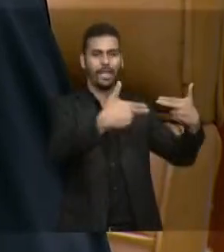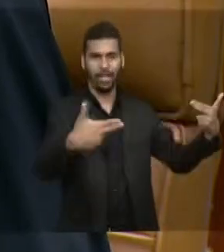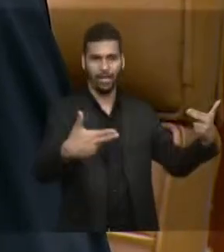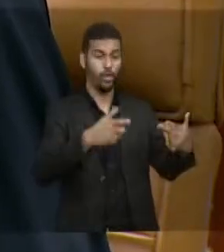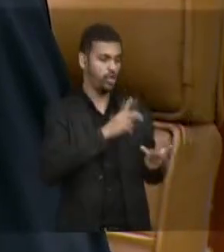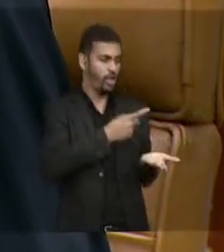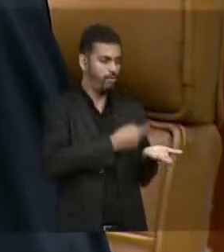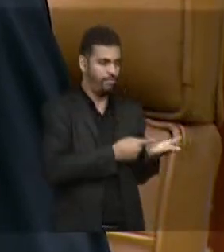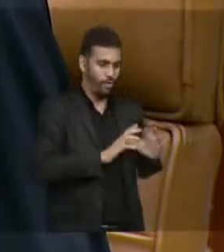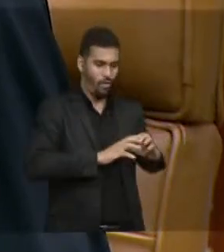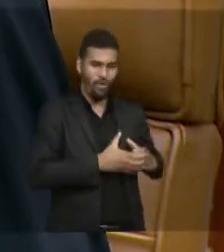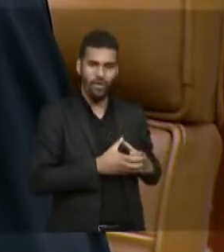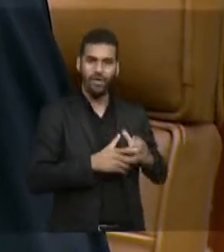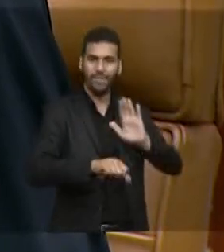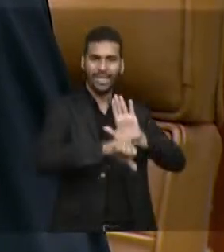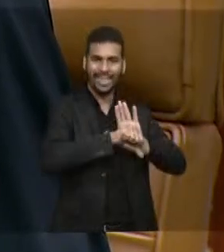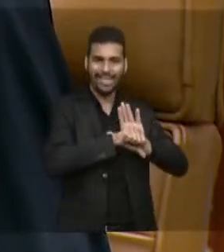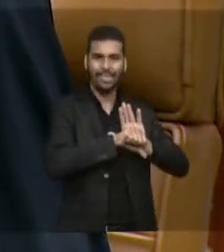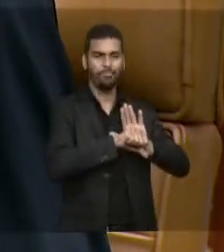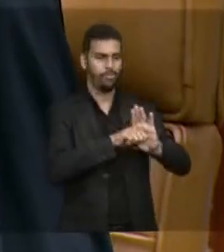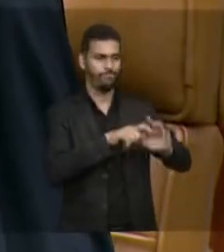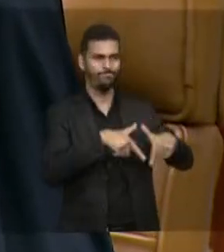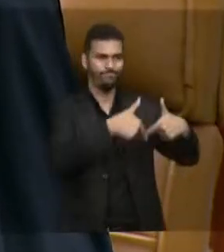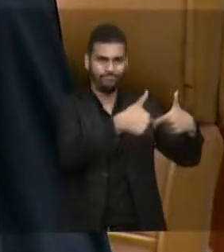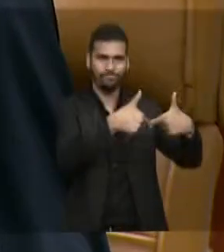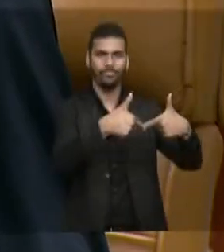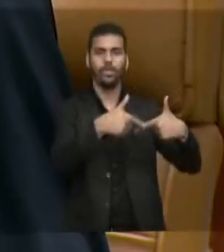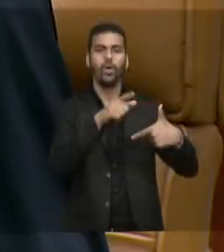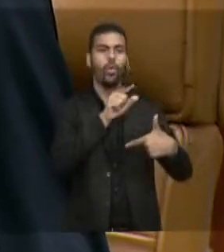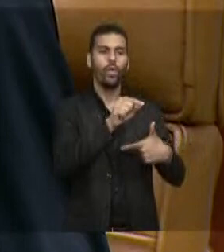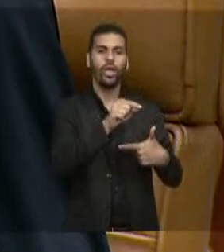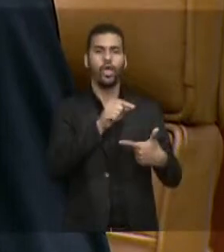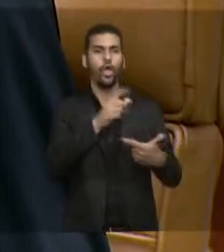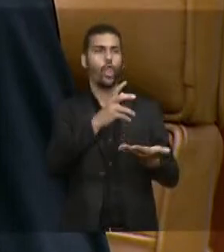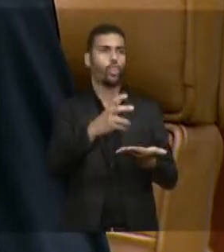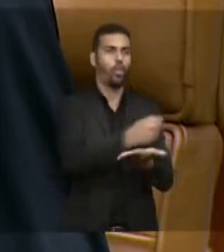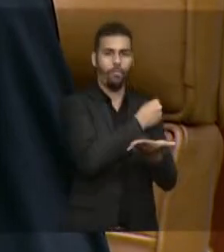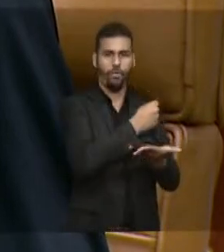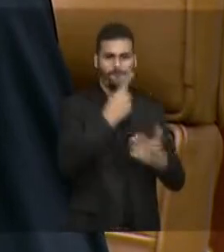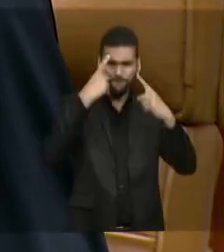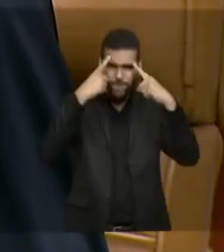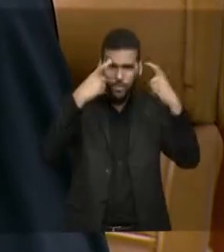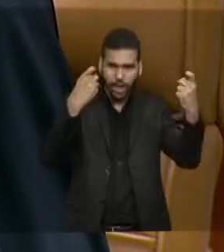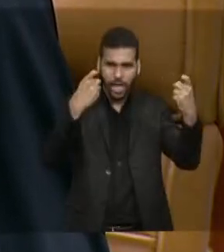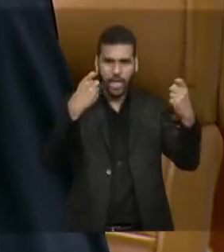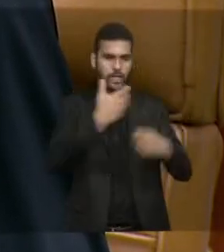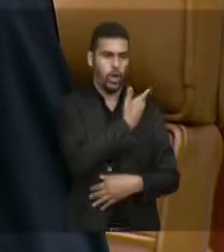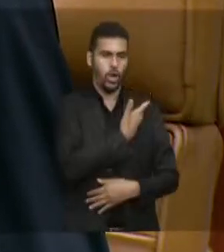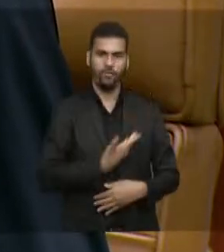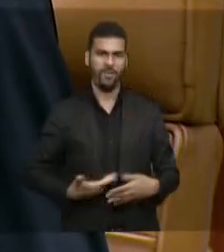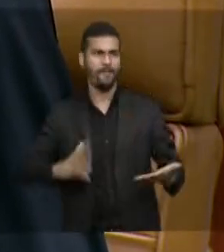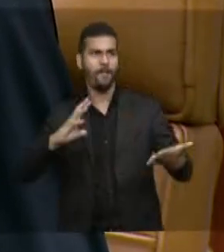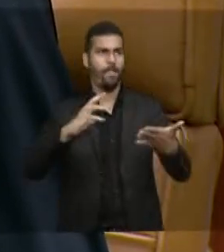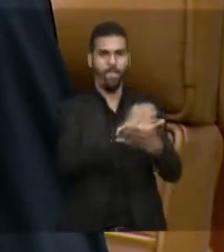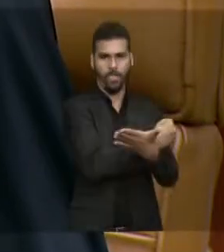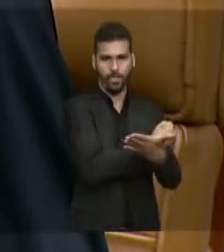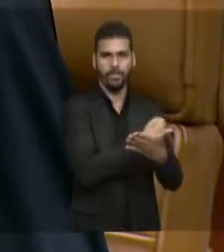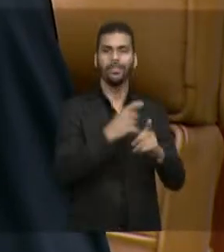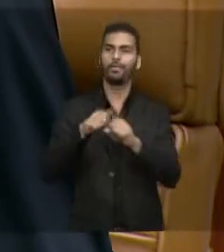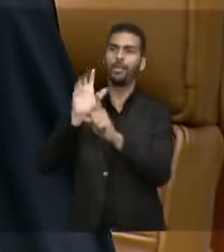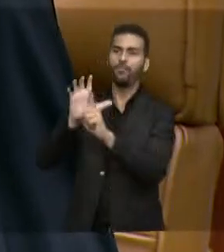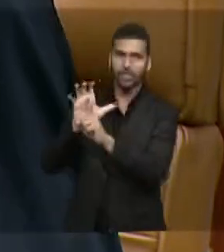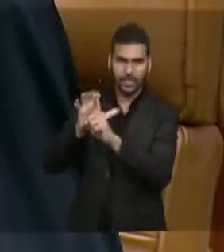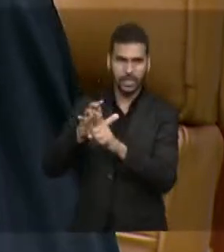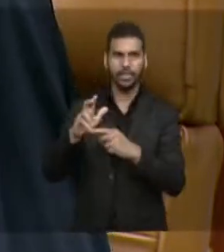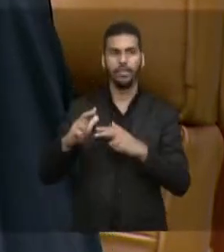a formação de associação criminosa que tinha por objetivo a tomada violenta do Estado democrático de direito por meio das Forças Armadas